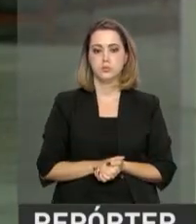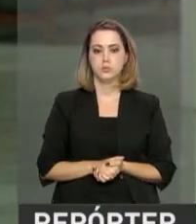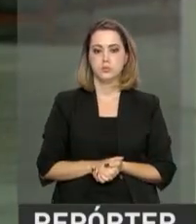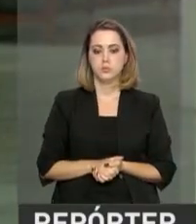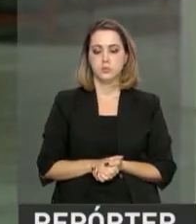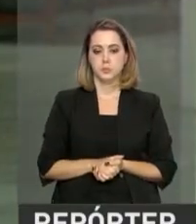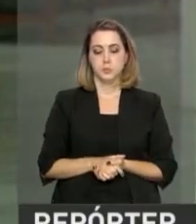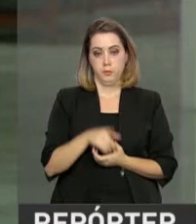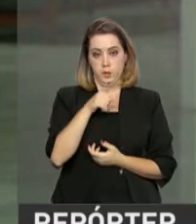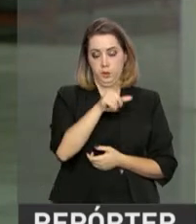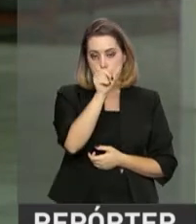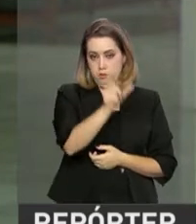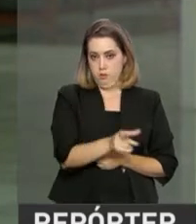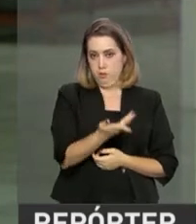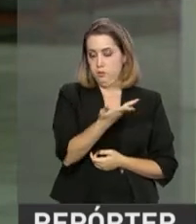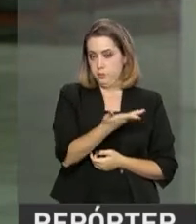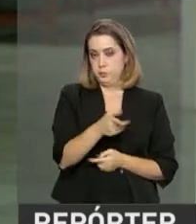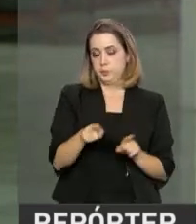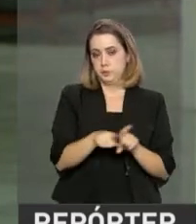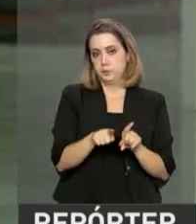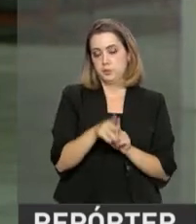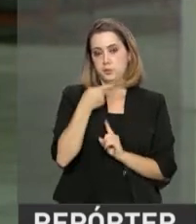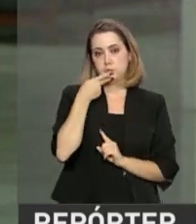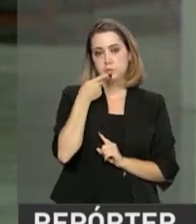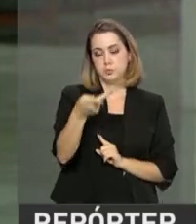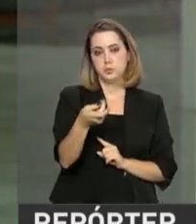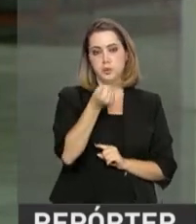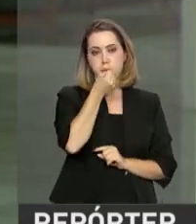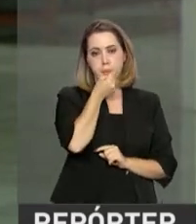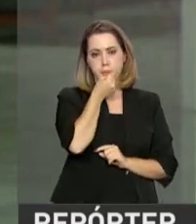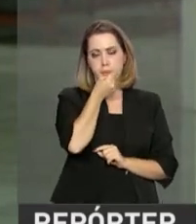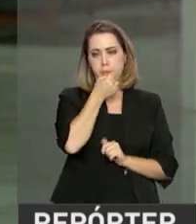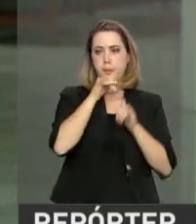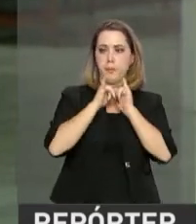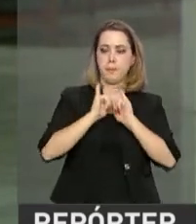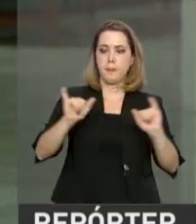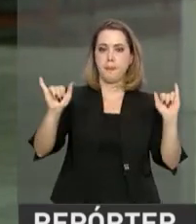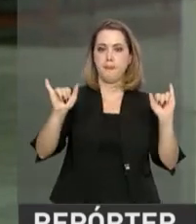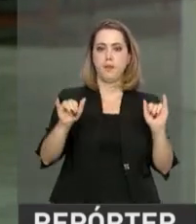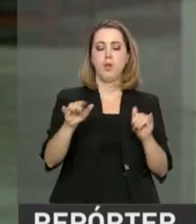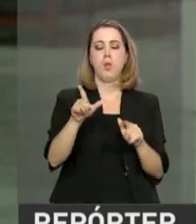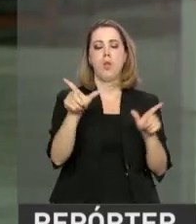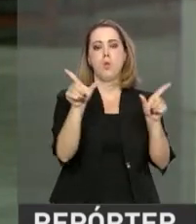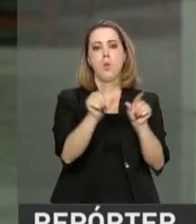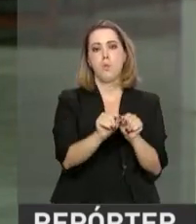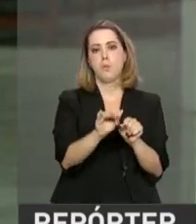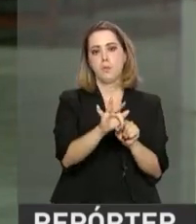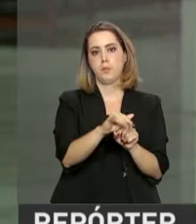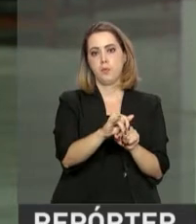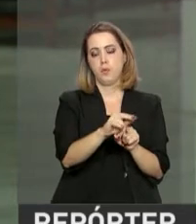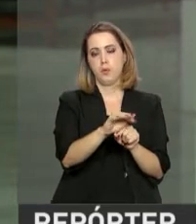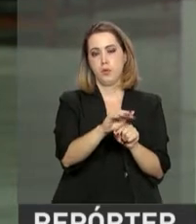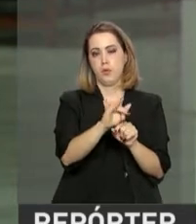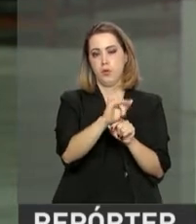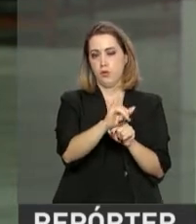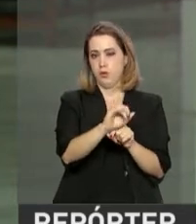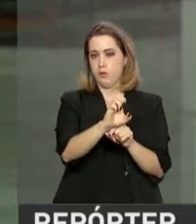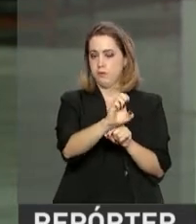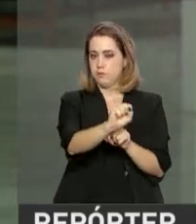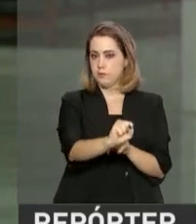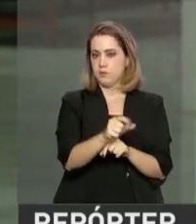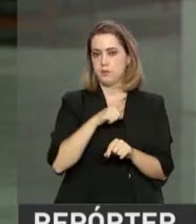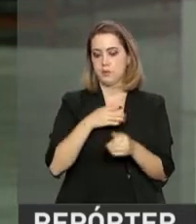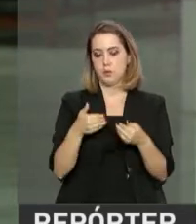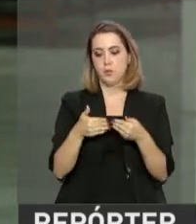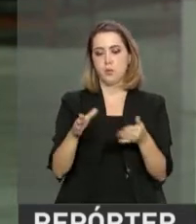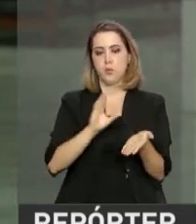porta voz alexandre paraná também comentou com a imprensa sobre a questão do fundo de financiamento estudantil um projeto de lei que abre um crédito